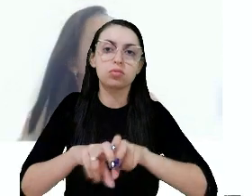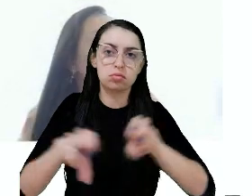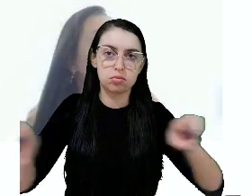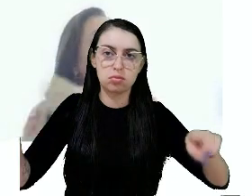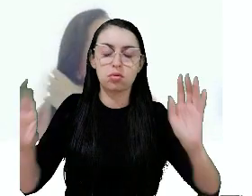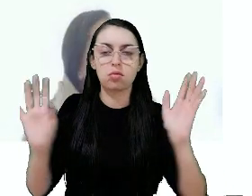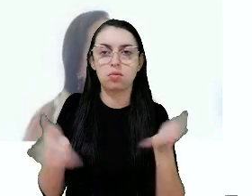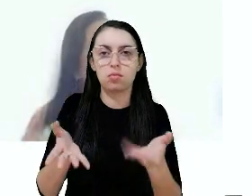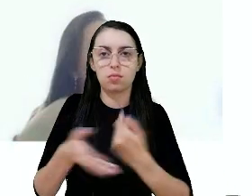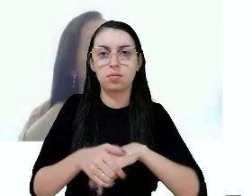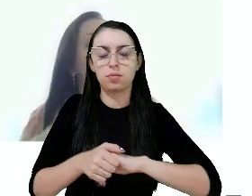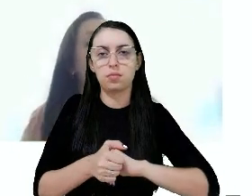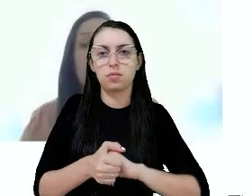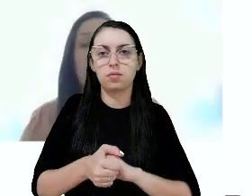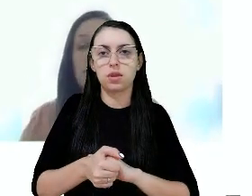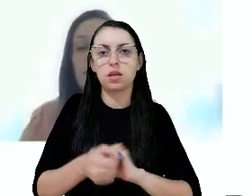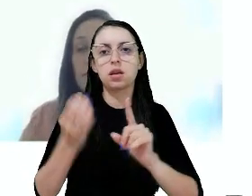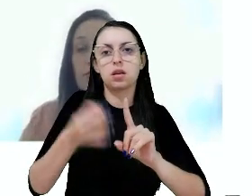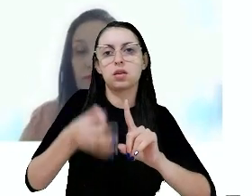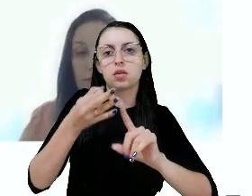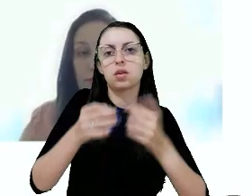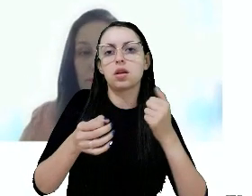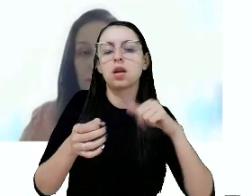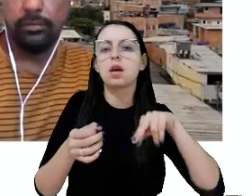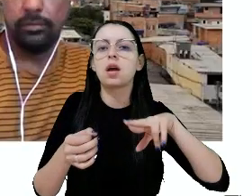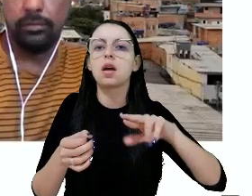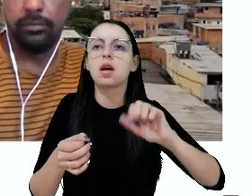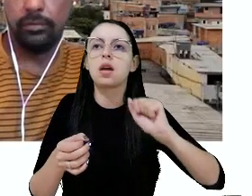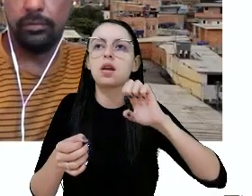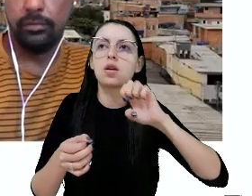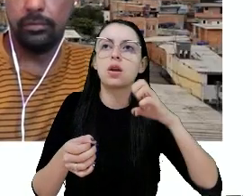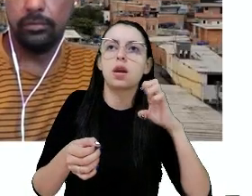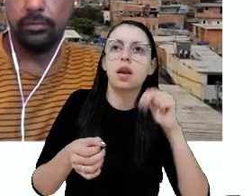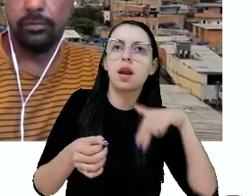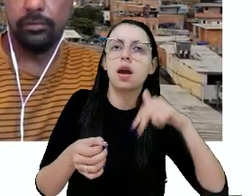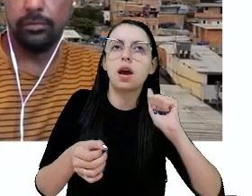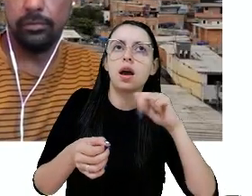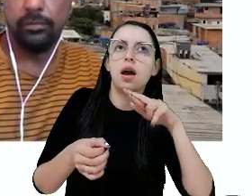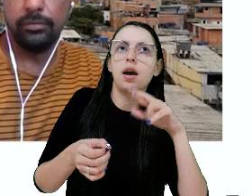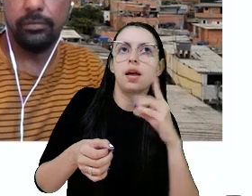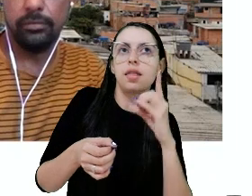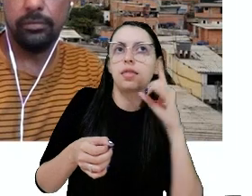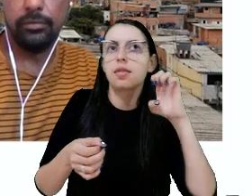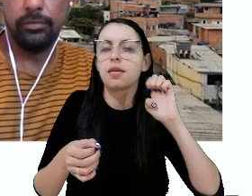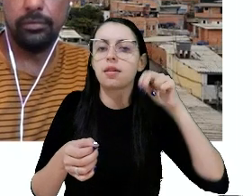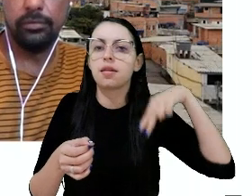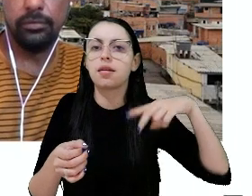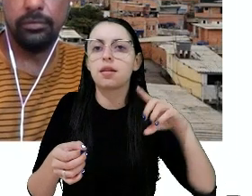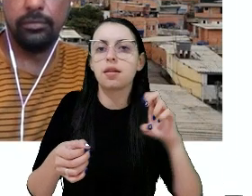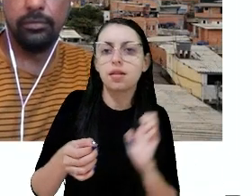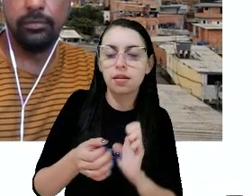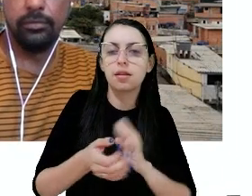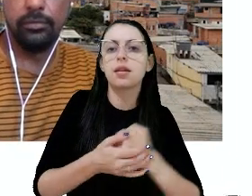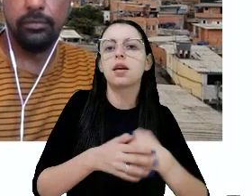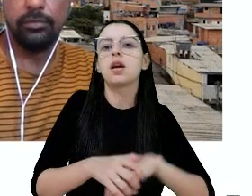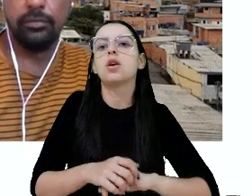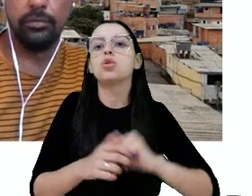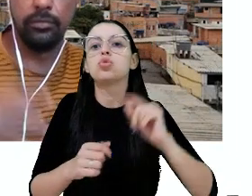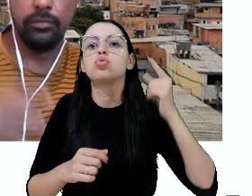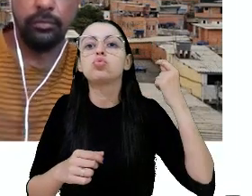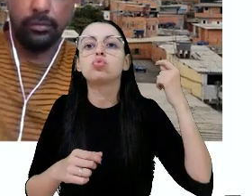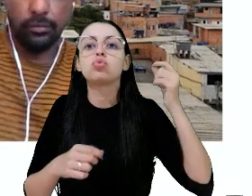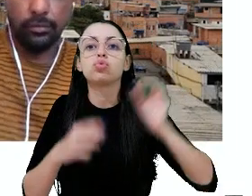mesa hoje, o desembargador José Lunardelli, o juiz federal Ricardo Mendonça, e